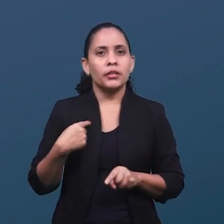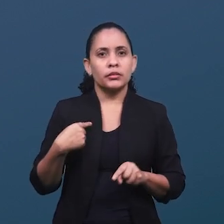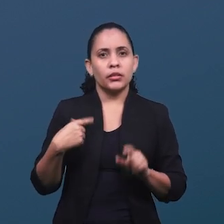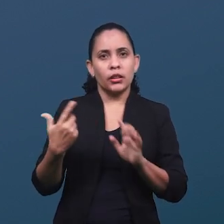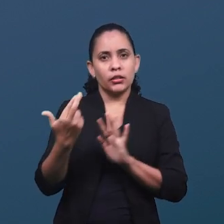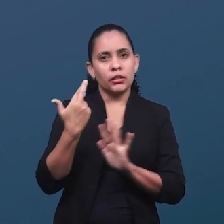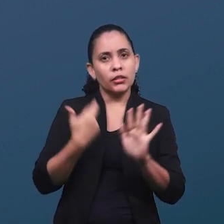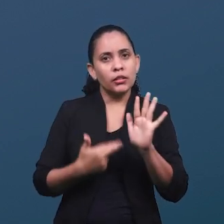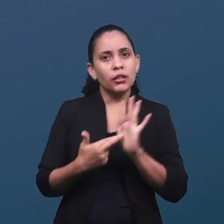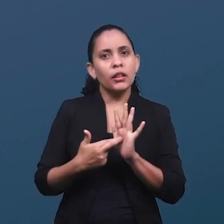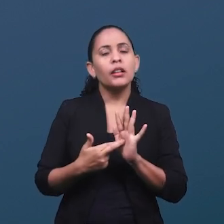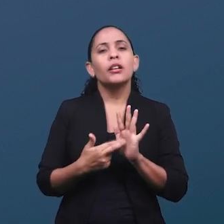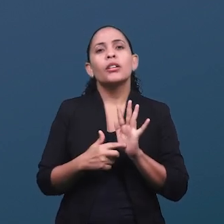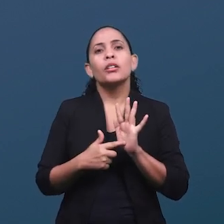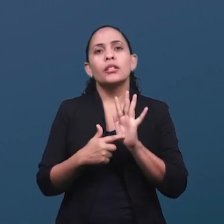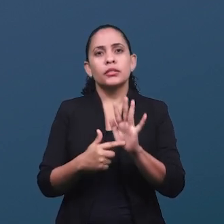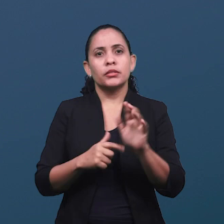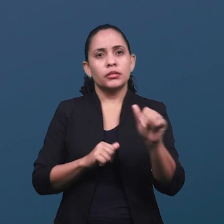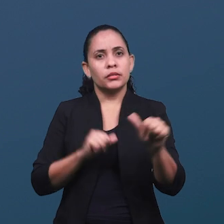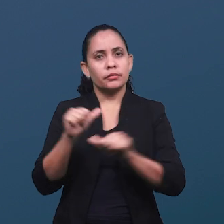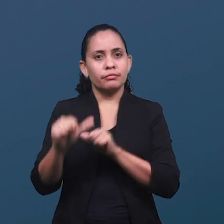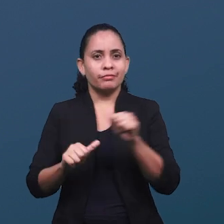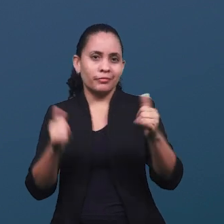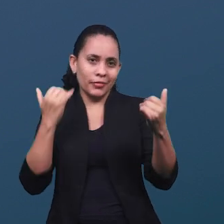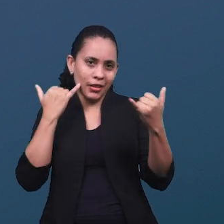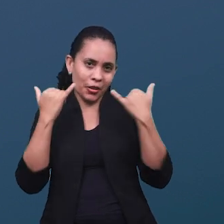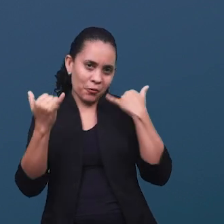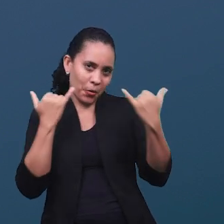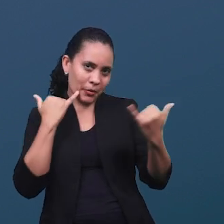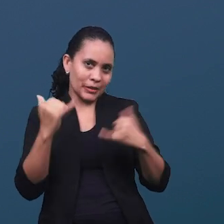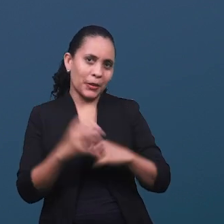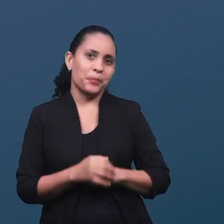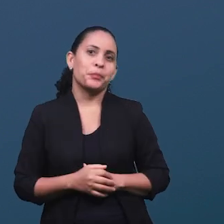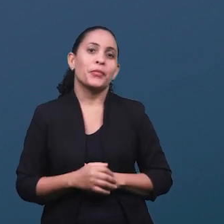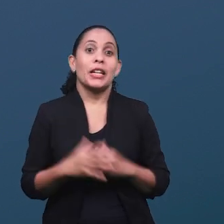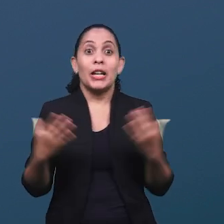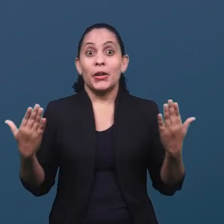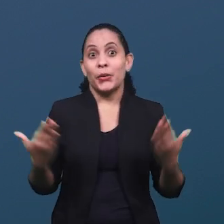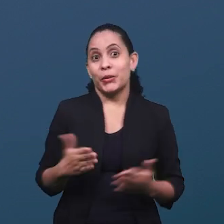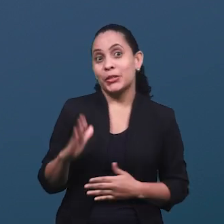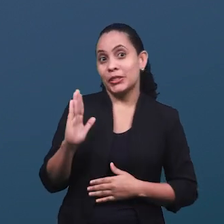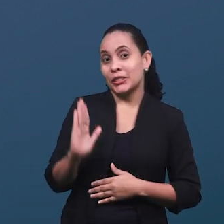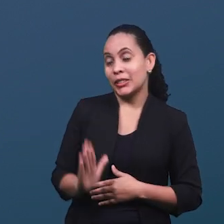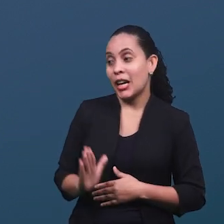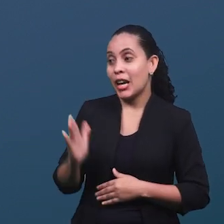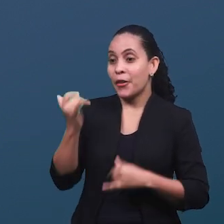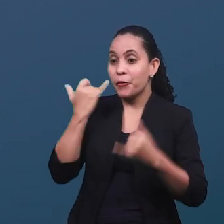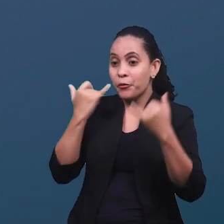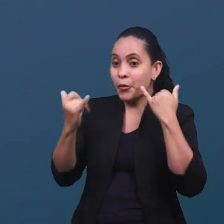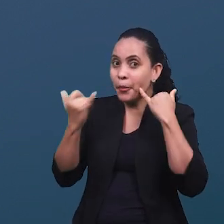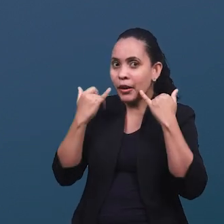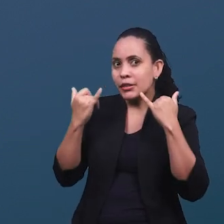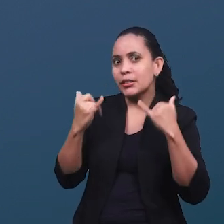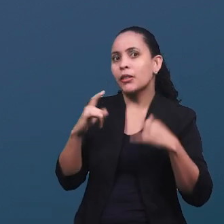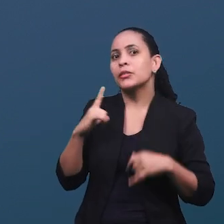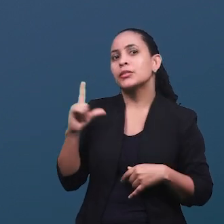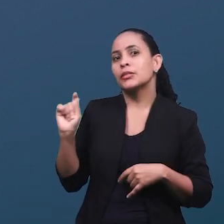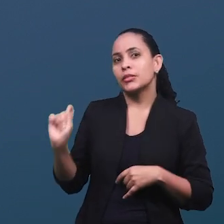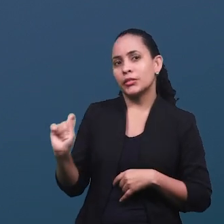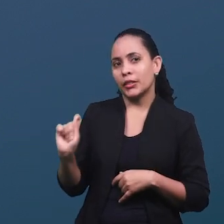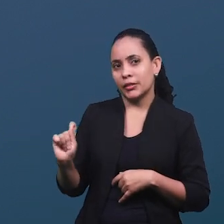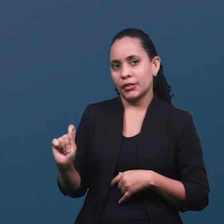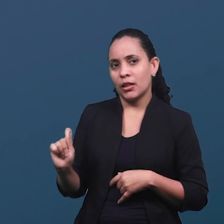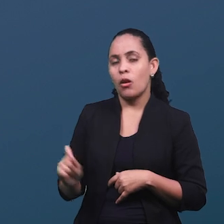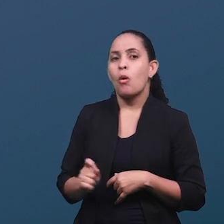fato, tome-se uma decisão para aumentar os lucros da empresa, enfim. E já na outra segunda coluna ali, a gente já pega, ambos são mais infraestrutura,